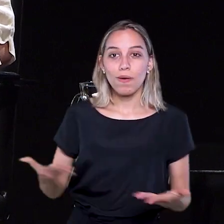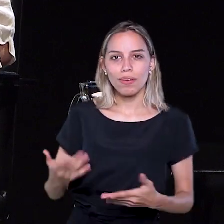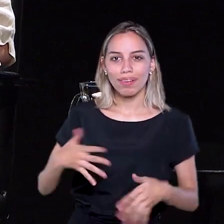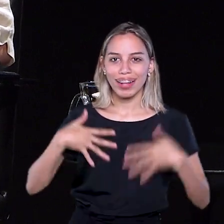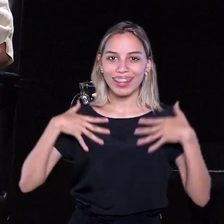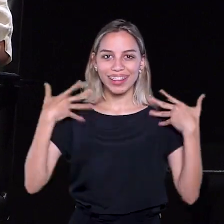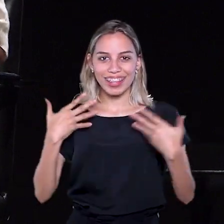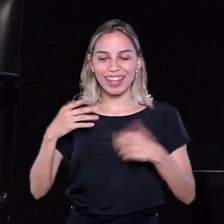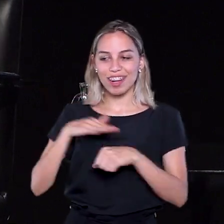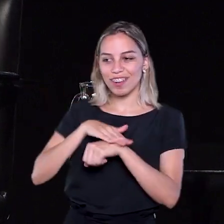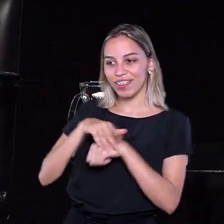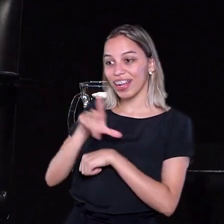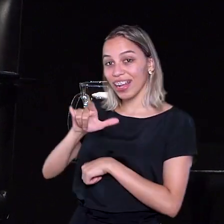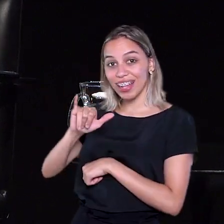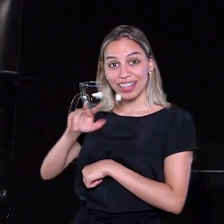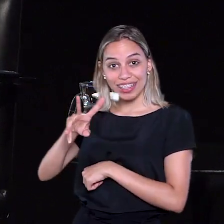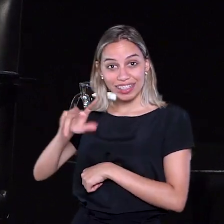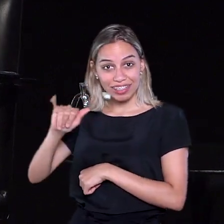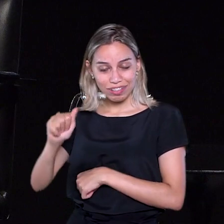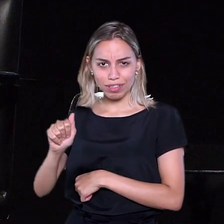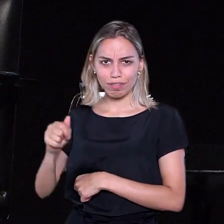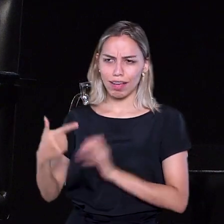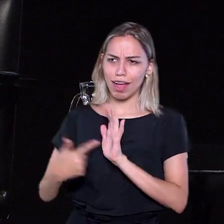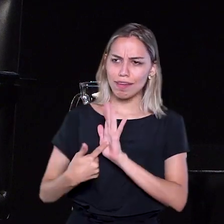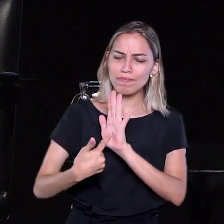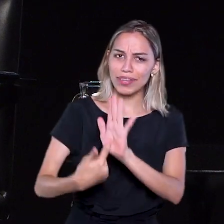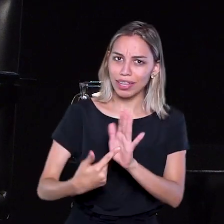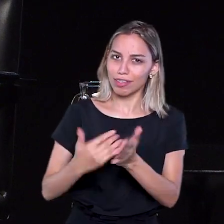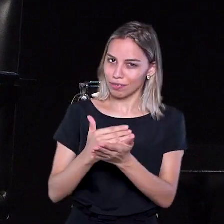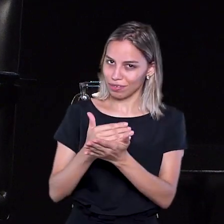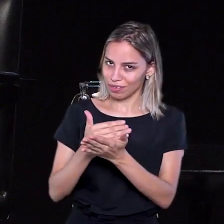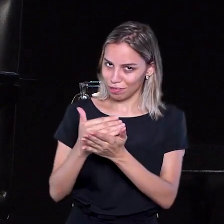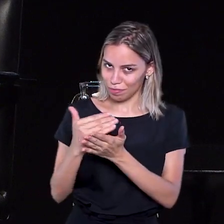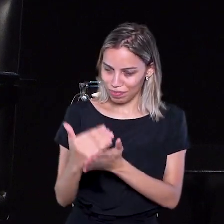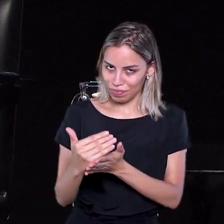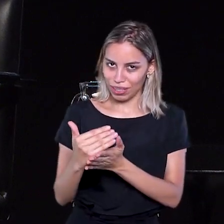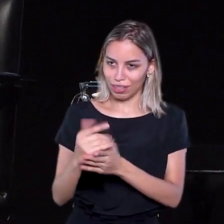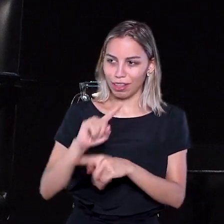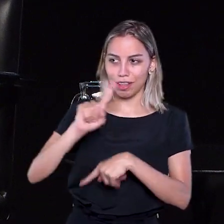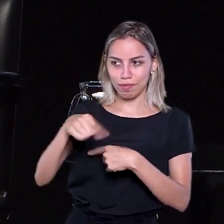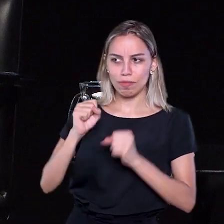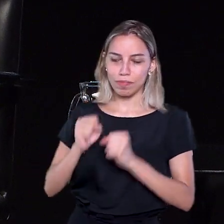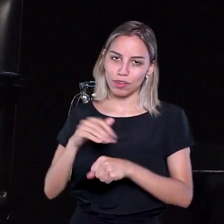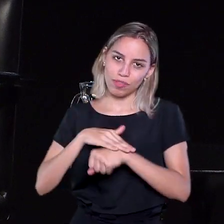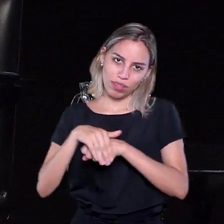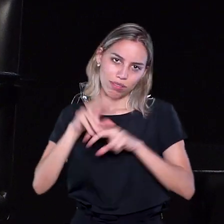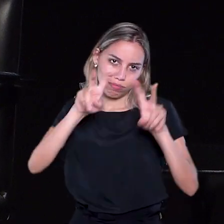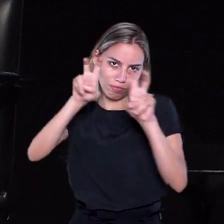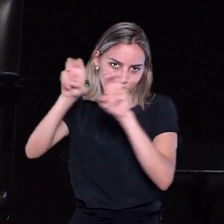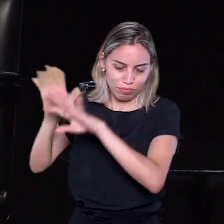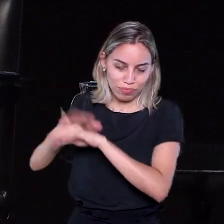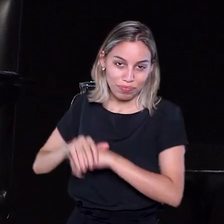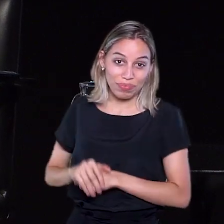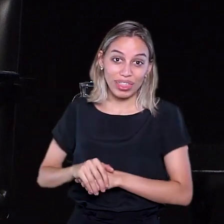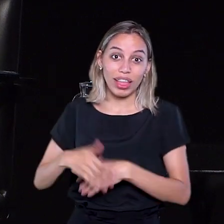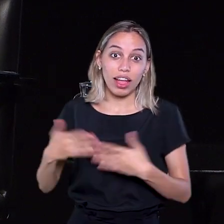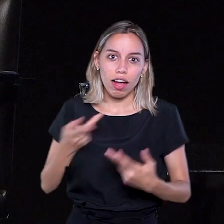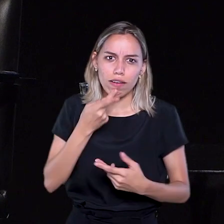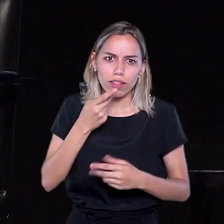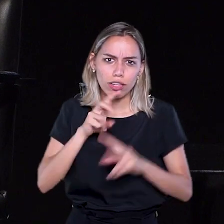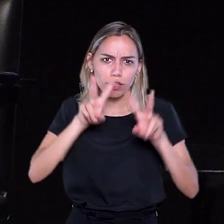com a Lívia, que vem apresentar de início, depois a gente pode falar sobre qualquer assunto, o livro